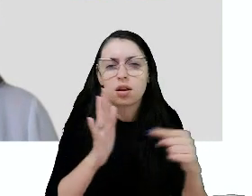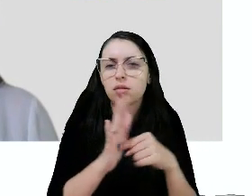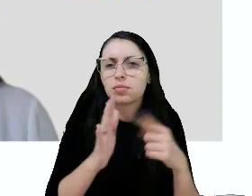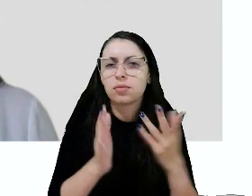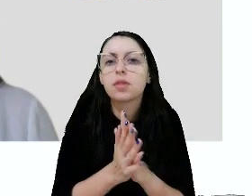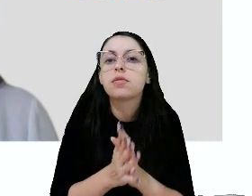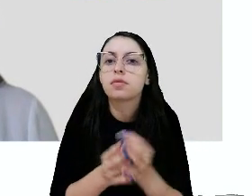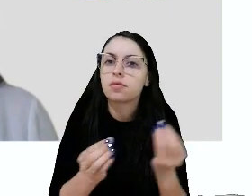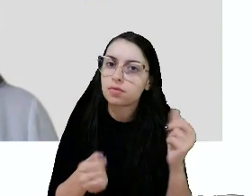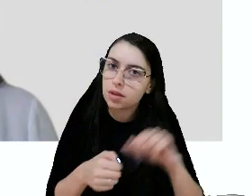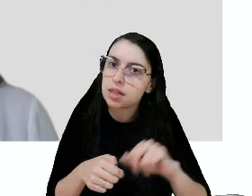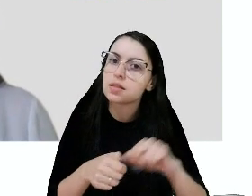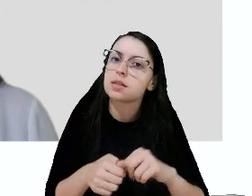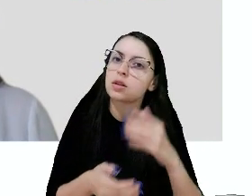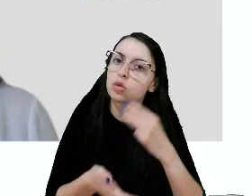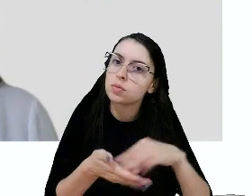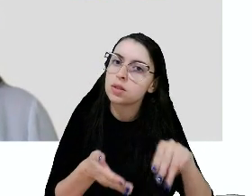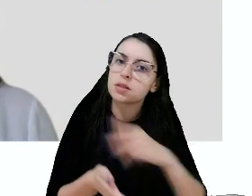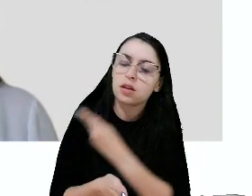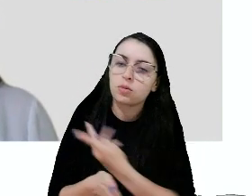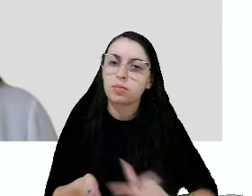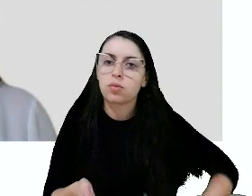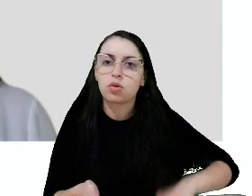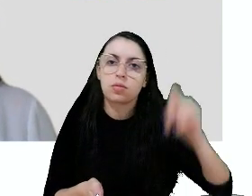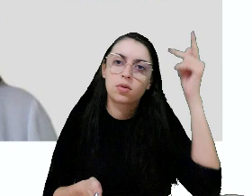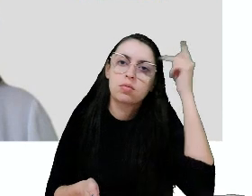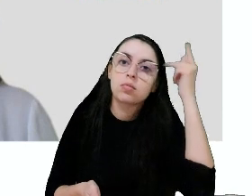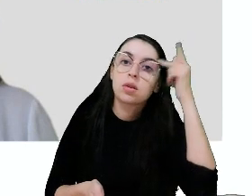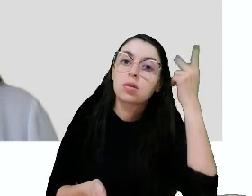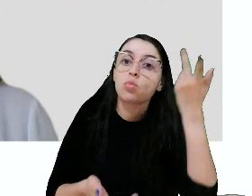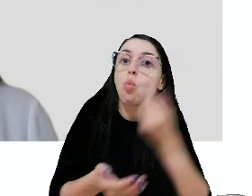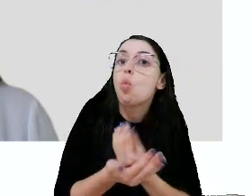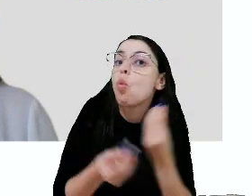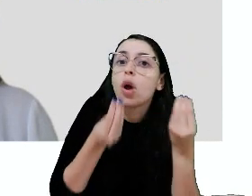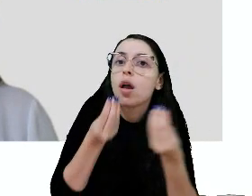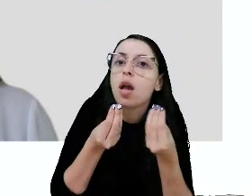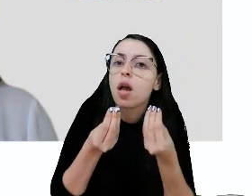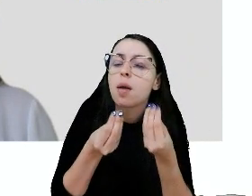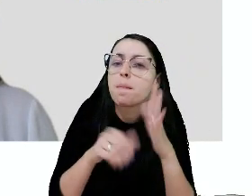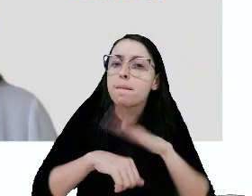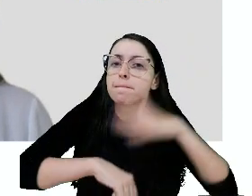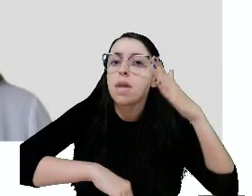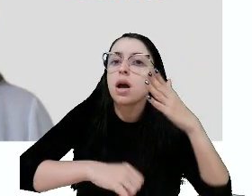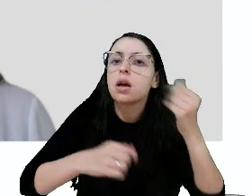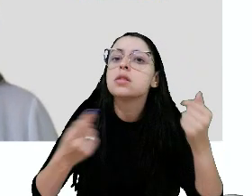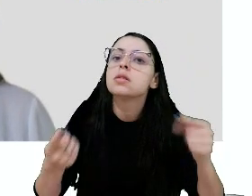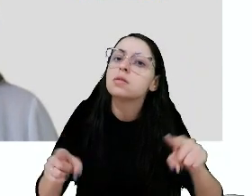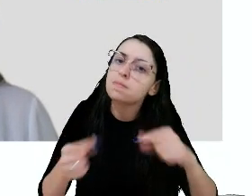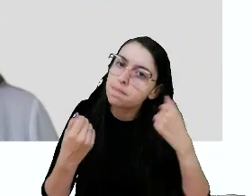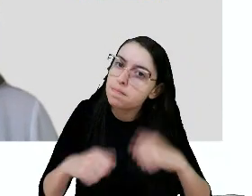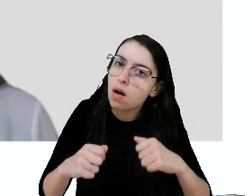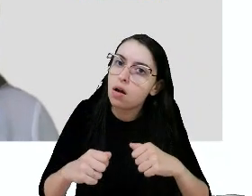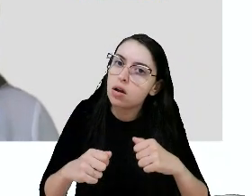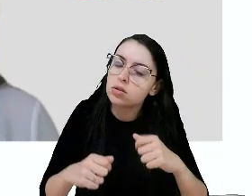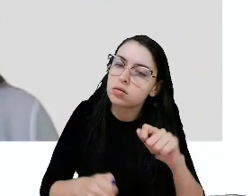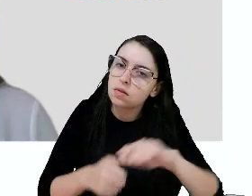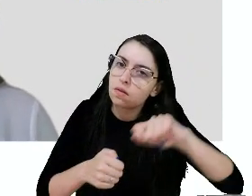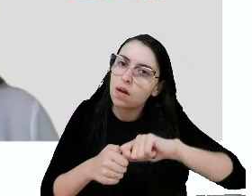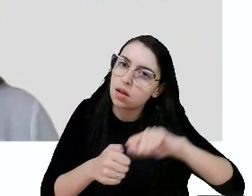ela, mas eu vou fazer com o Ministério Público aqui em São Paulo, é dizer, o que mais, né, nós